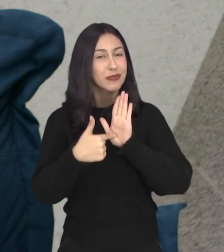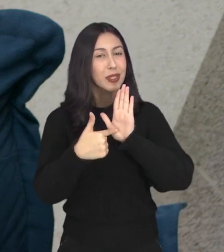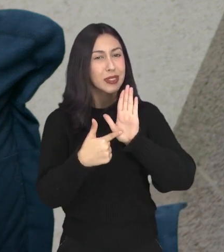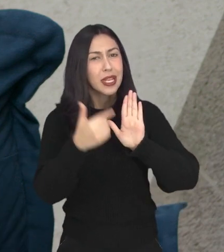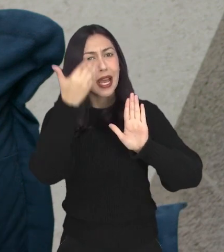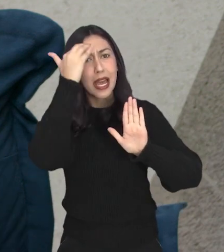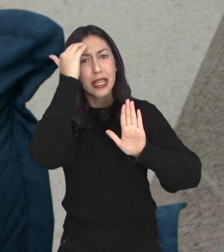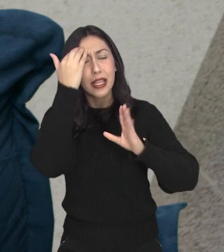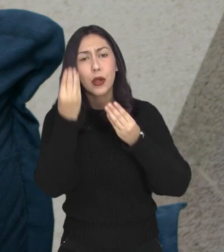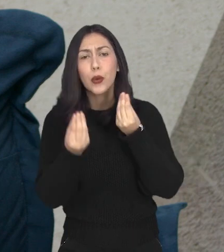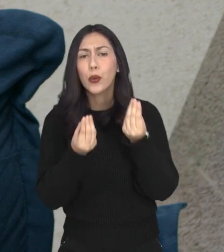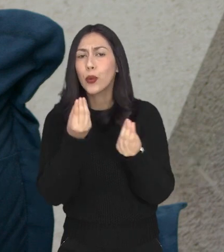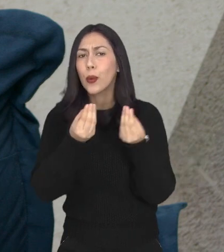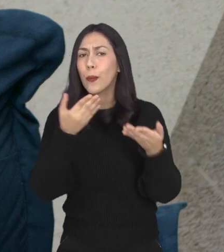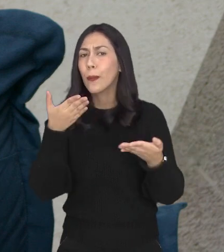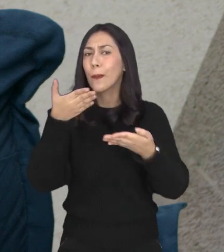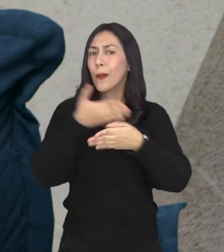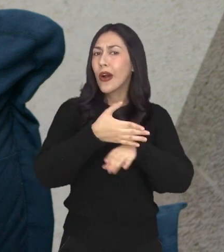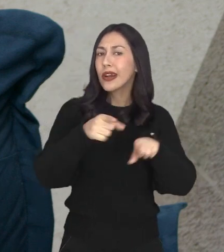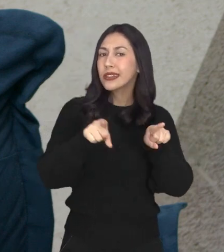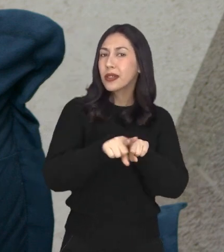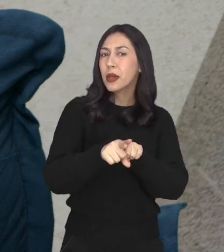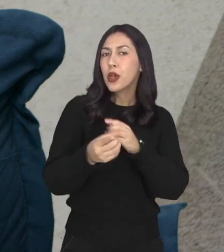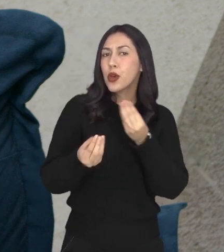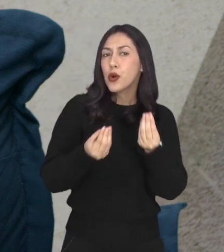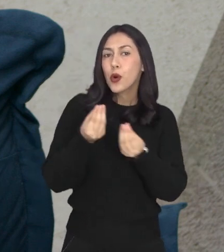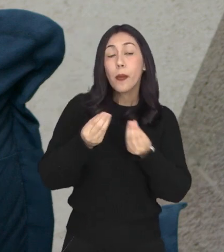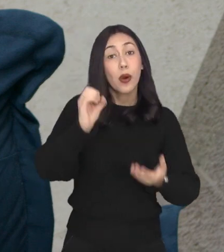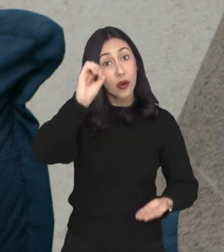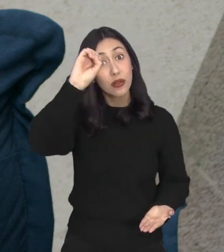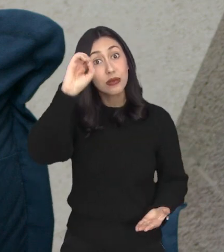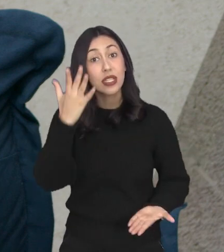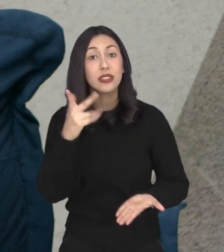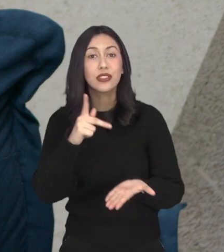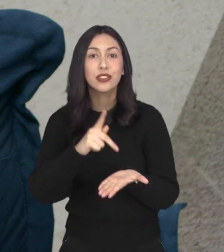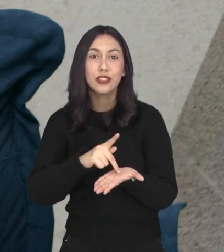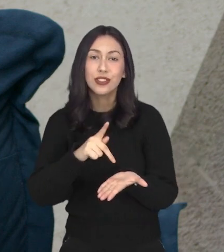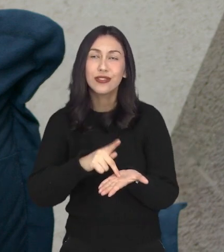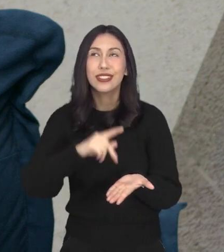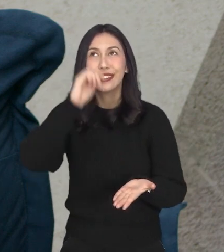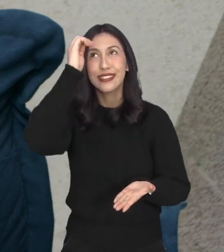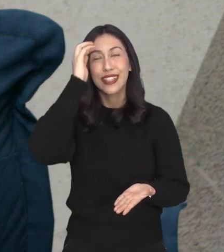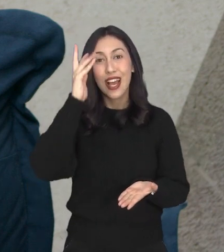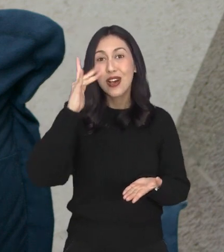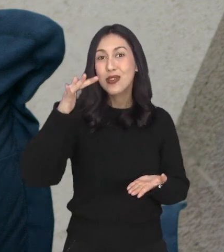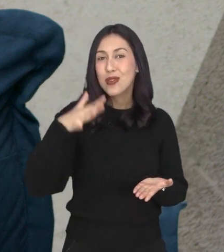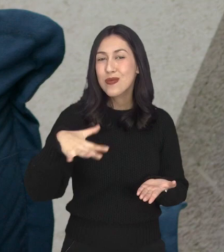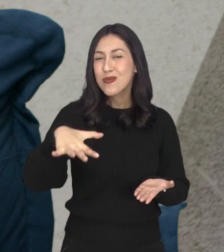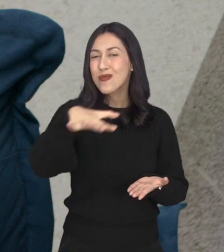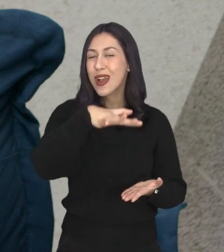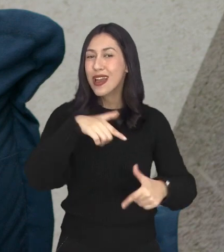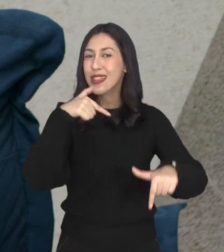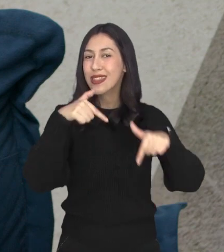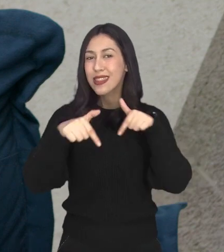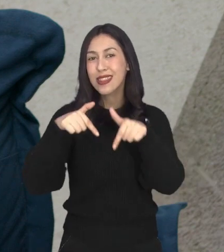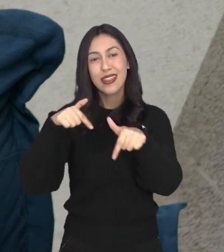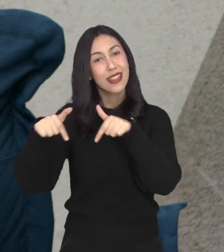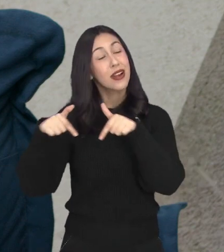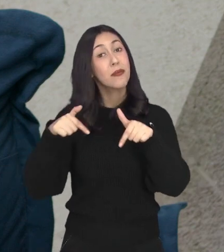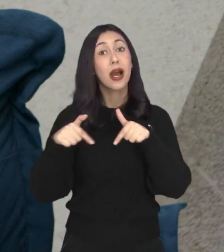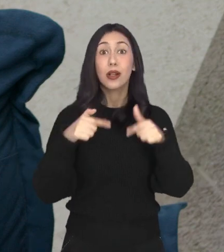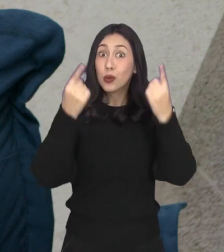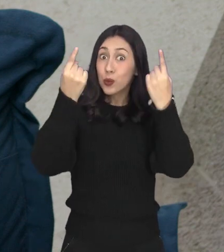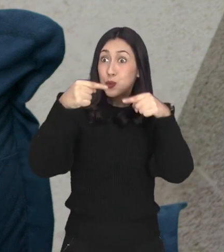vamos entender como ingressar e como funciona de verdade esse tão sonhado mercado de trabalho